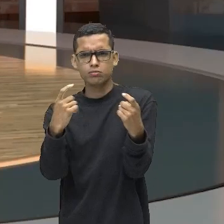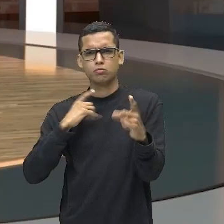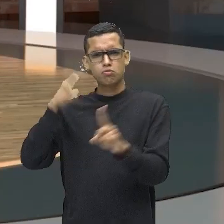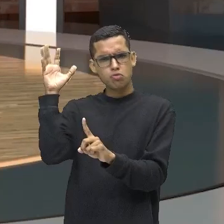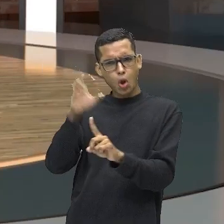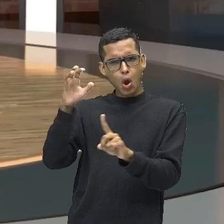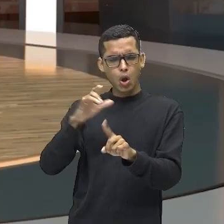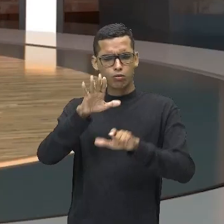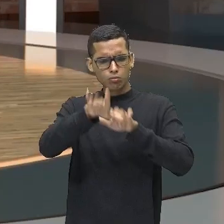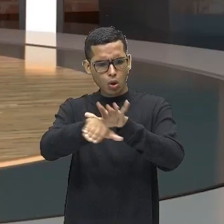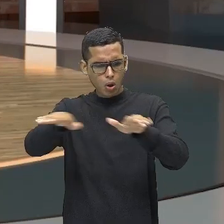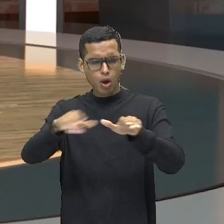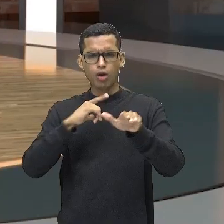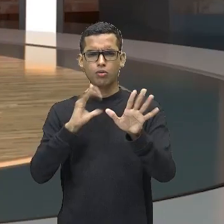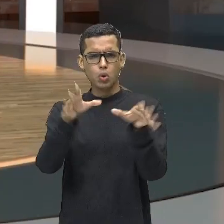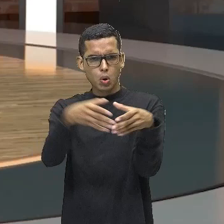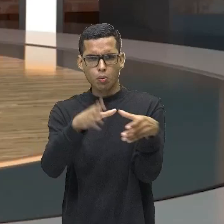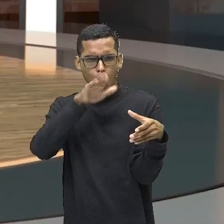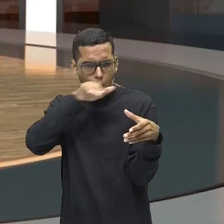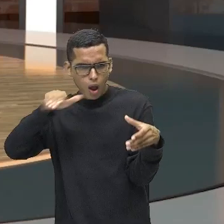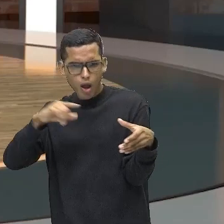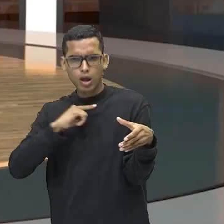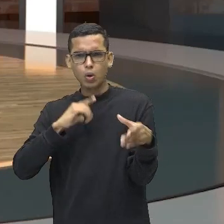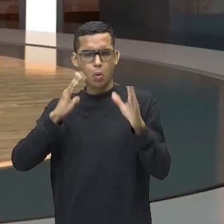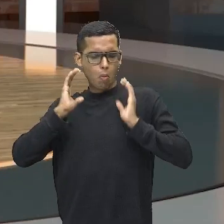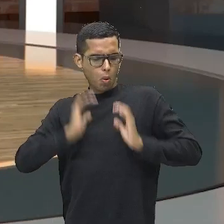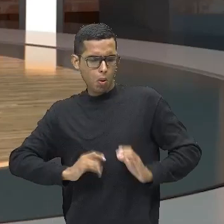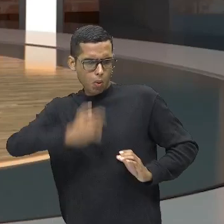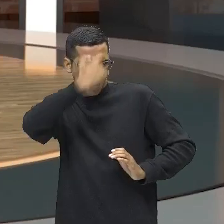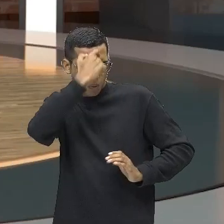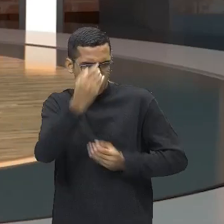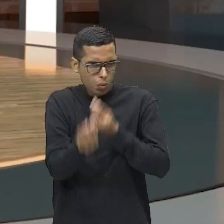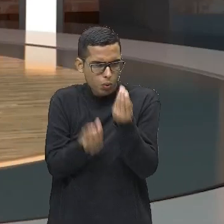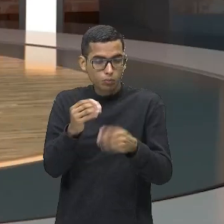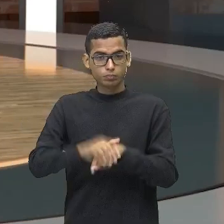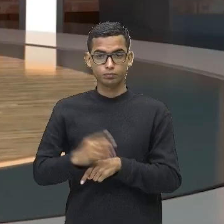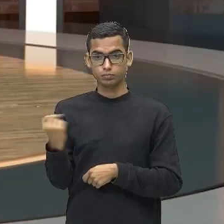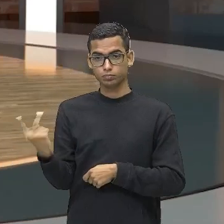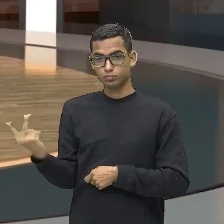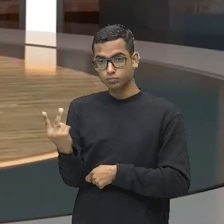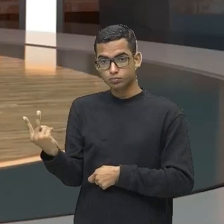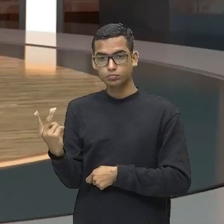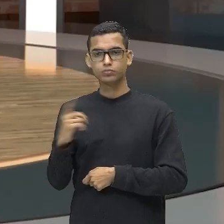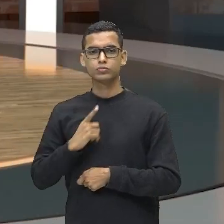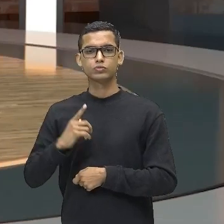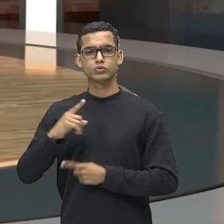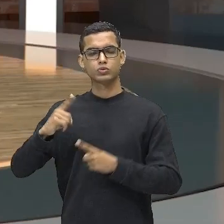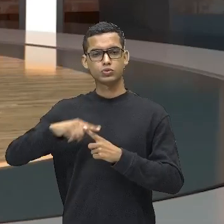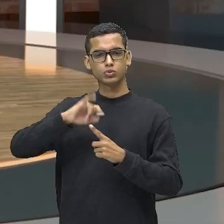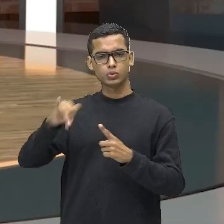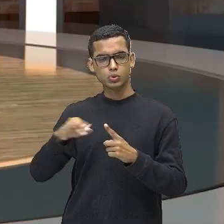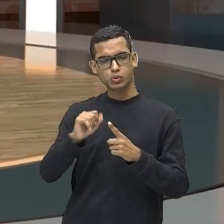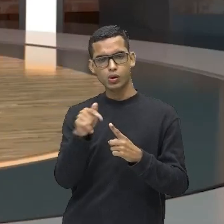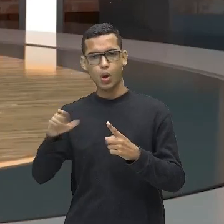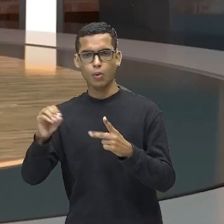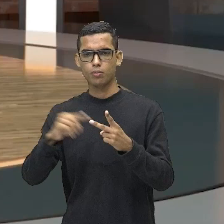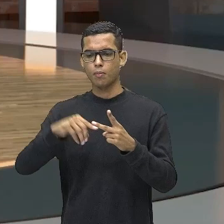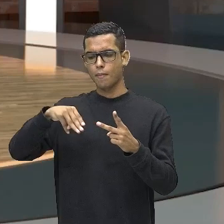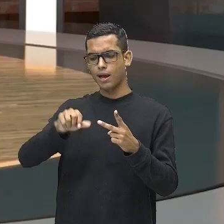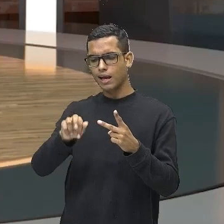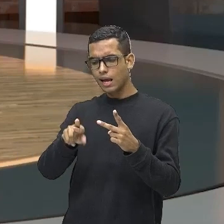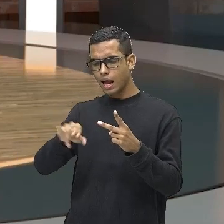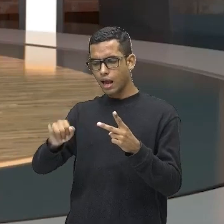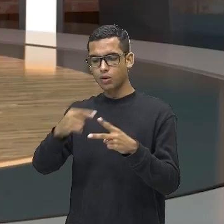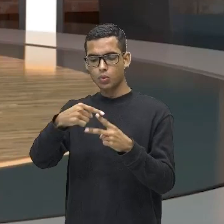Para debater este tema, nós temos aqui dois convidados, João e Maria, que são pais dedicados e preocupados